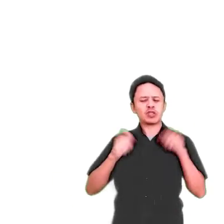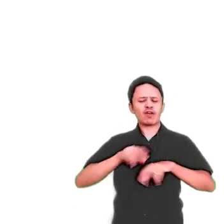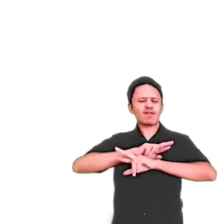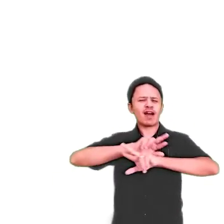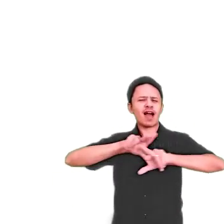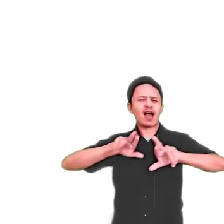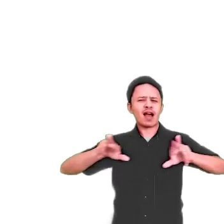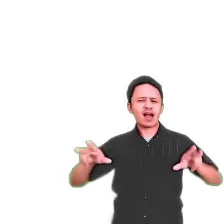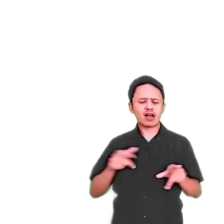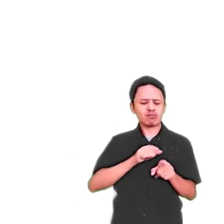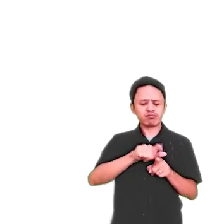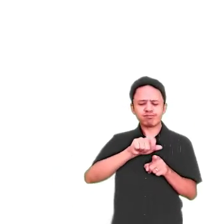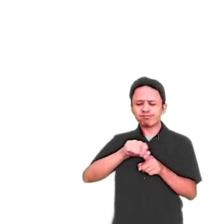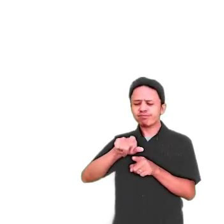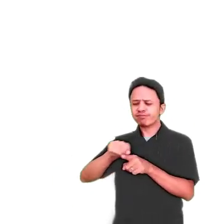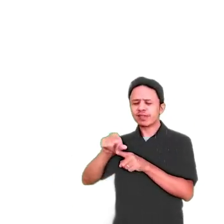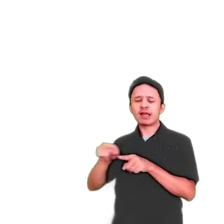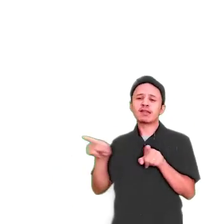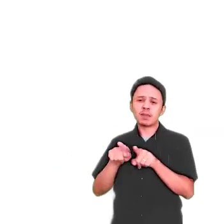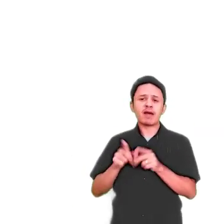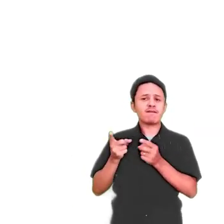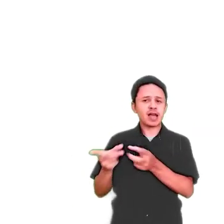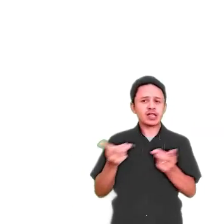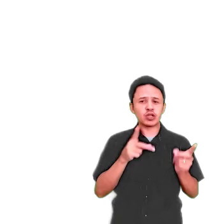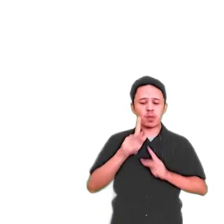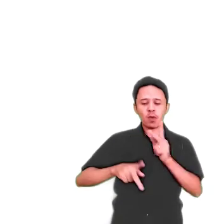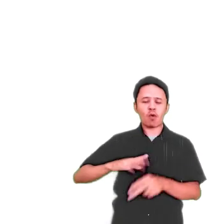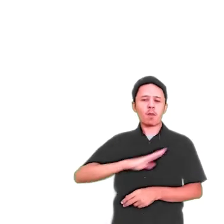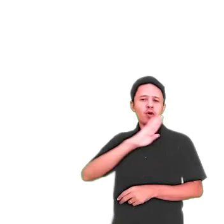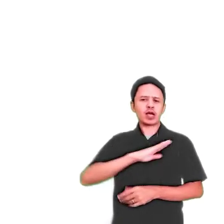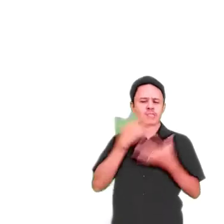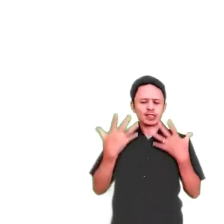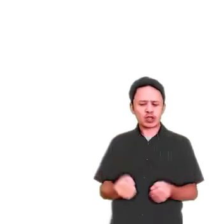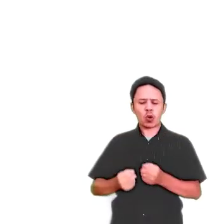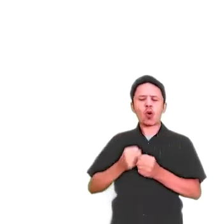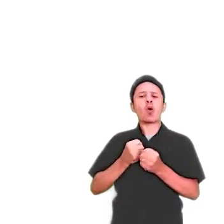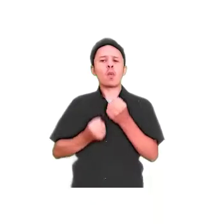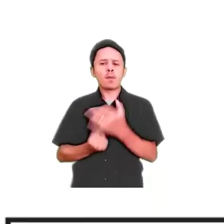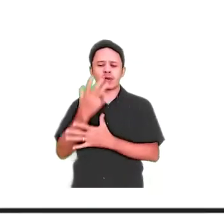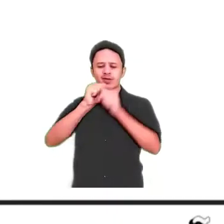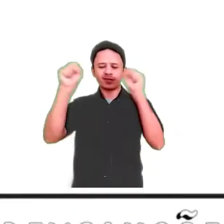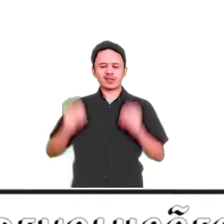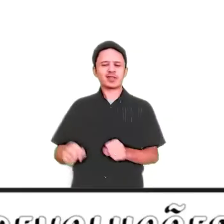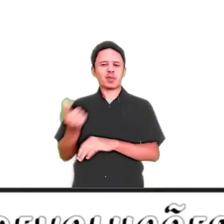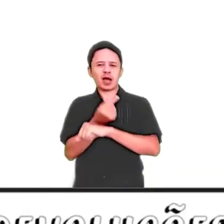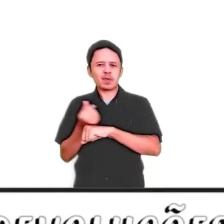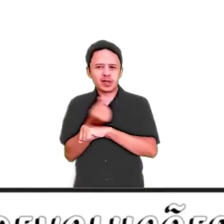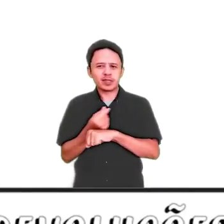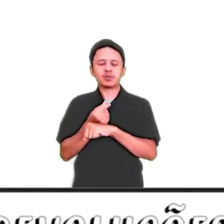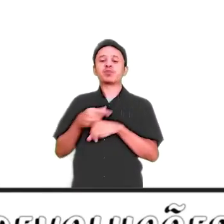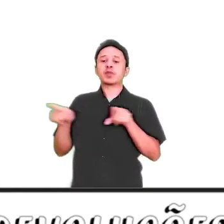uma série de arrendamentos, que por sua vez eram vendidos aos burgueses e que incorporaram essas propriedades ao sistema capitalista de produção.